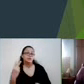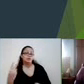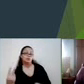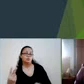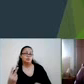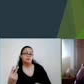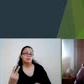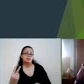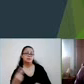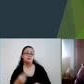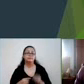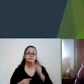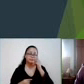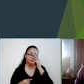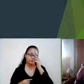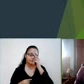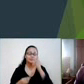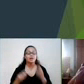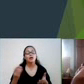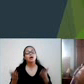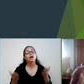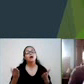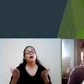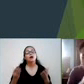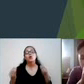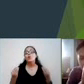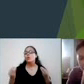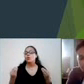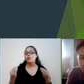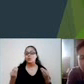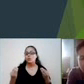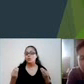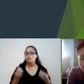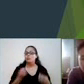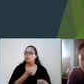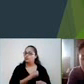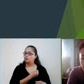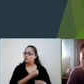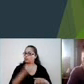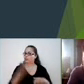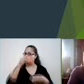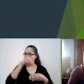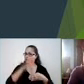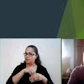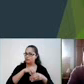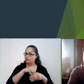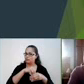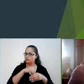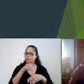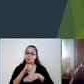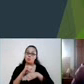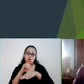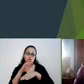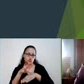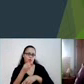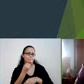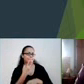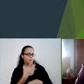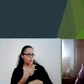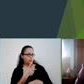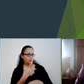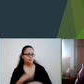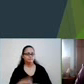e 2. De que maneira eu posso colocar números aqui dentro? Eu tenho uma dica muito